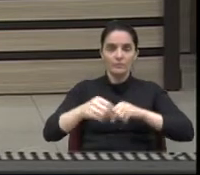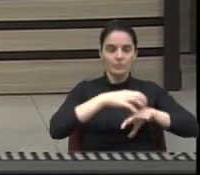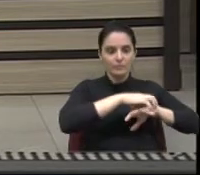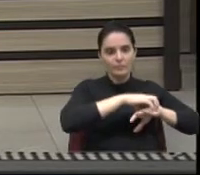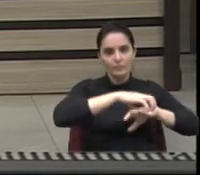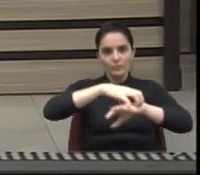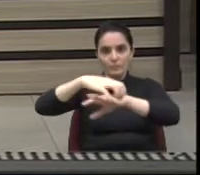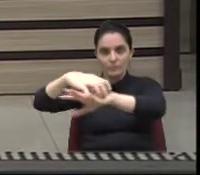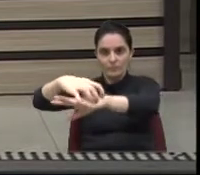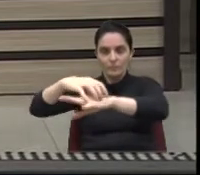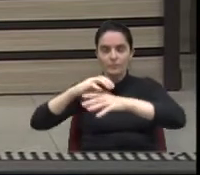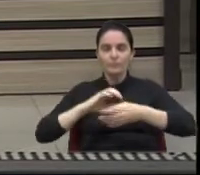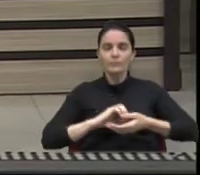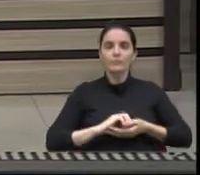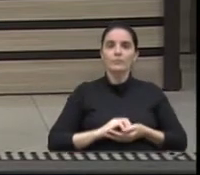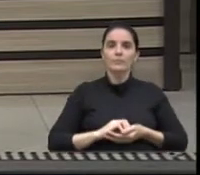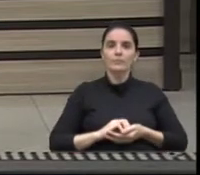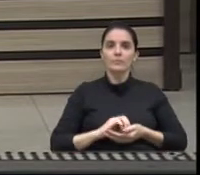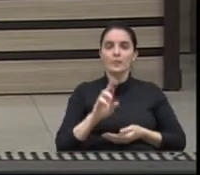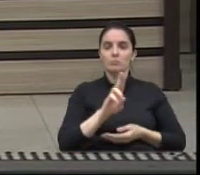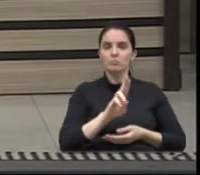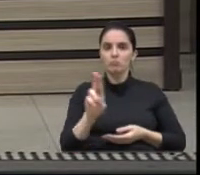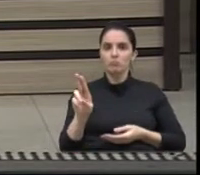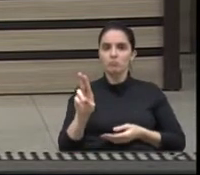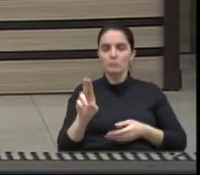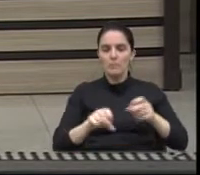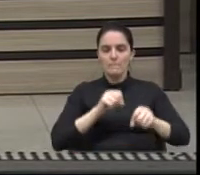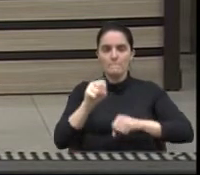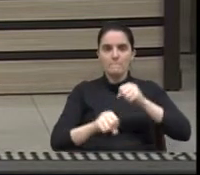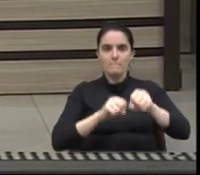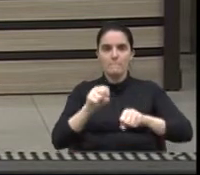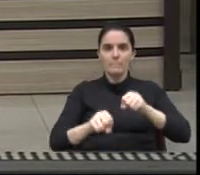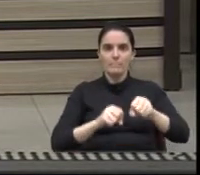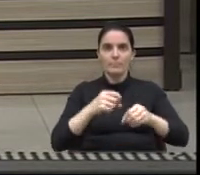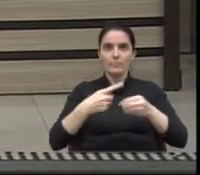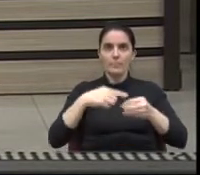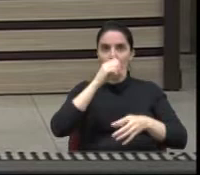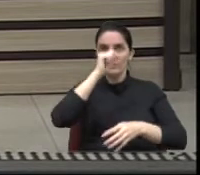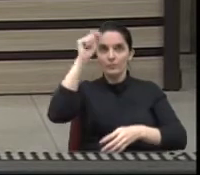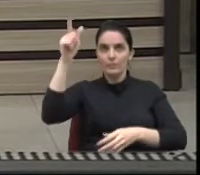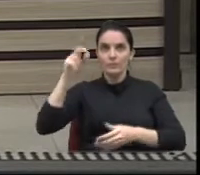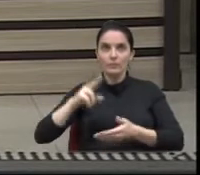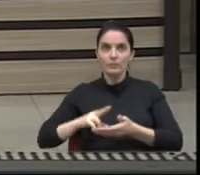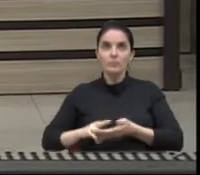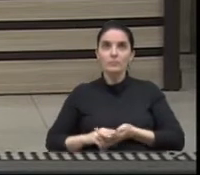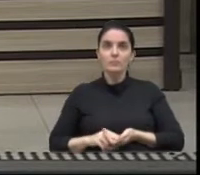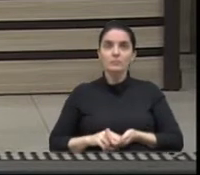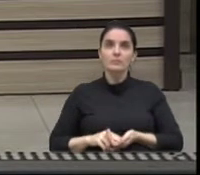população, denominando-se Pedala Limeira, e da outras providências.